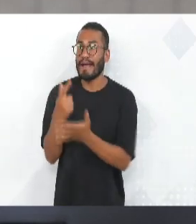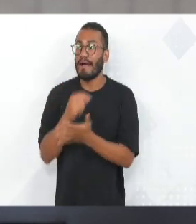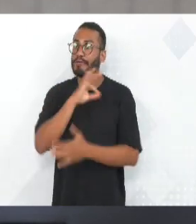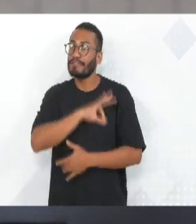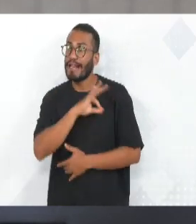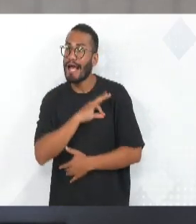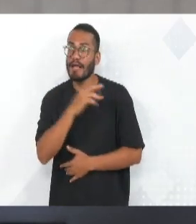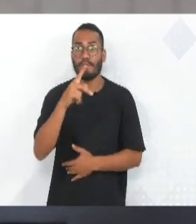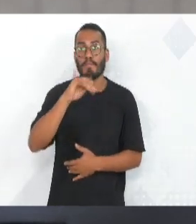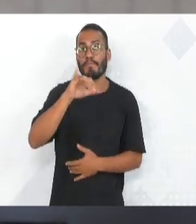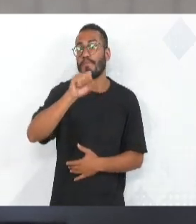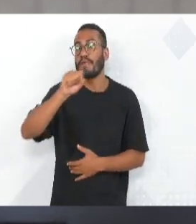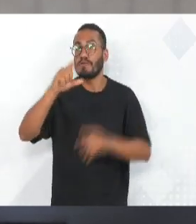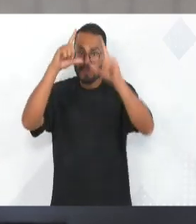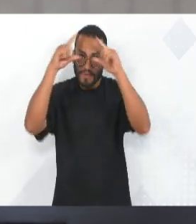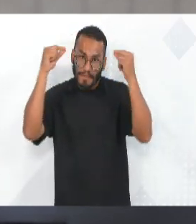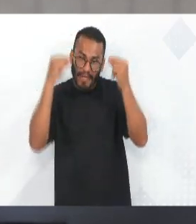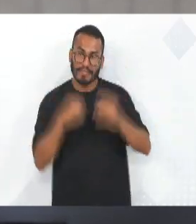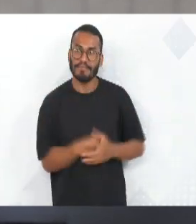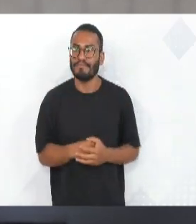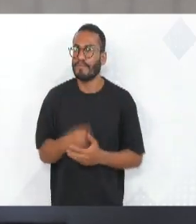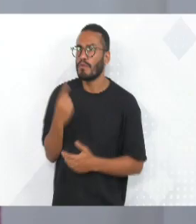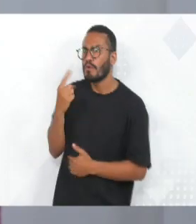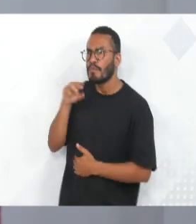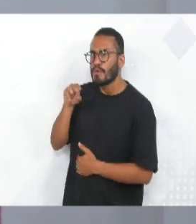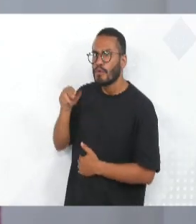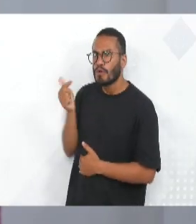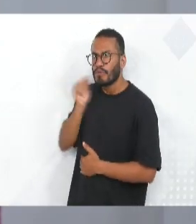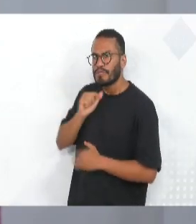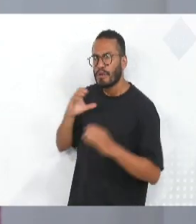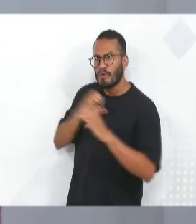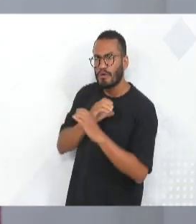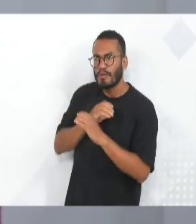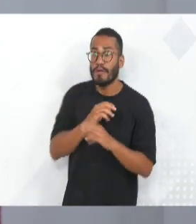estamos nessa luta presente um minuto